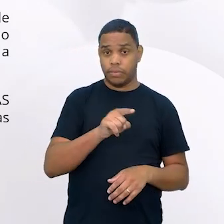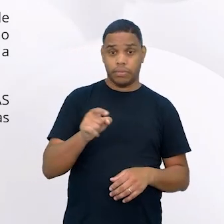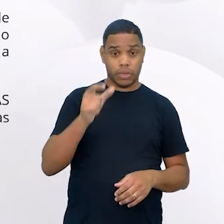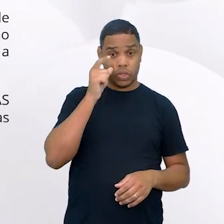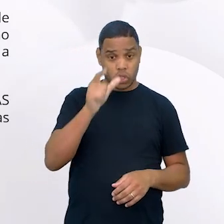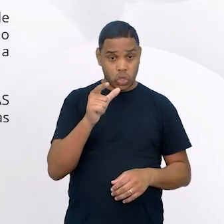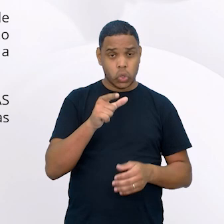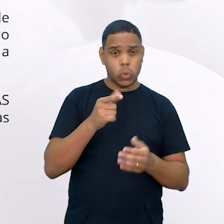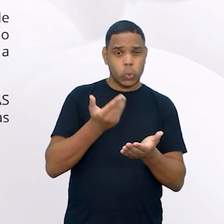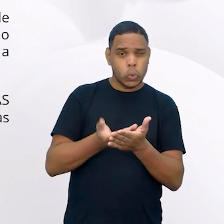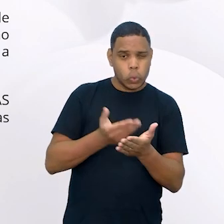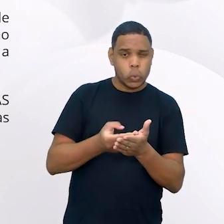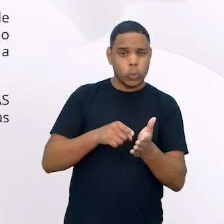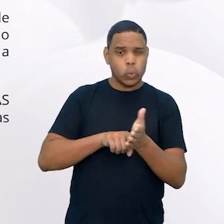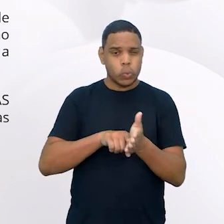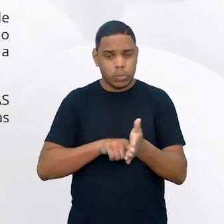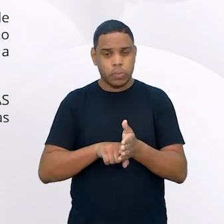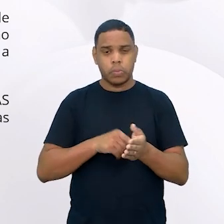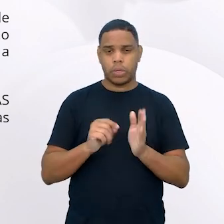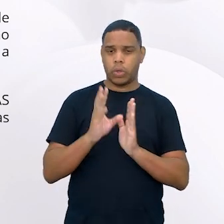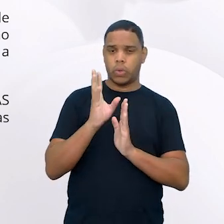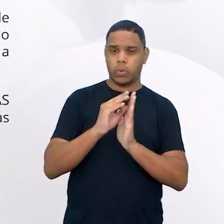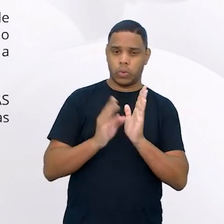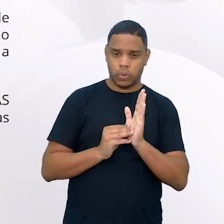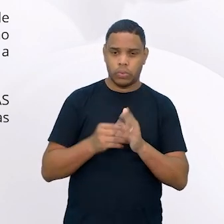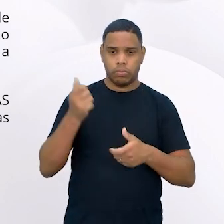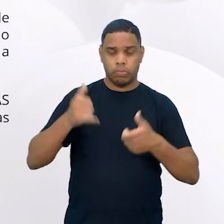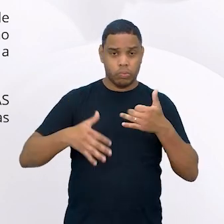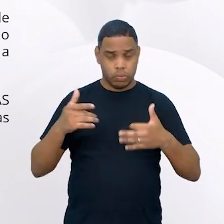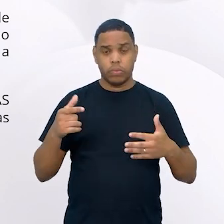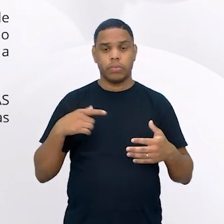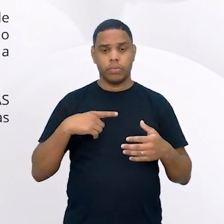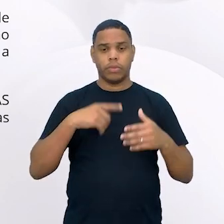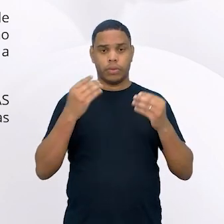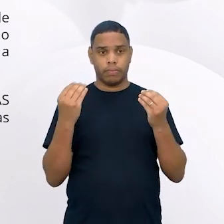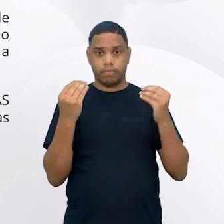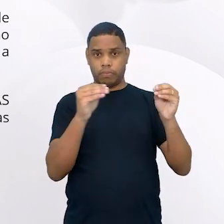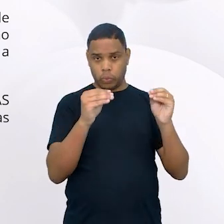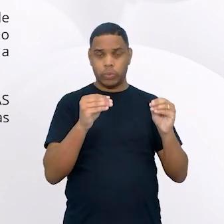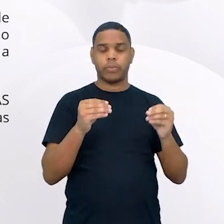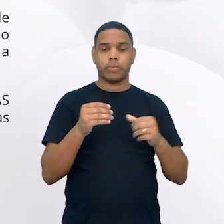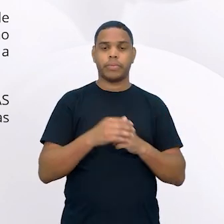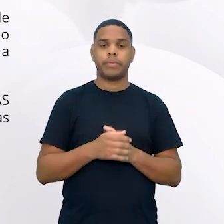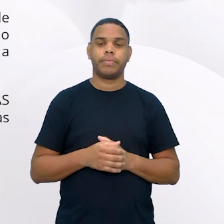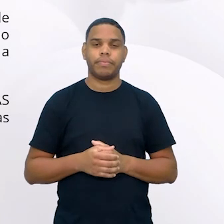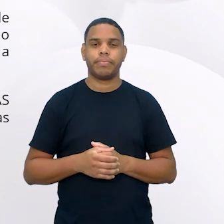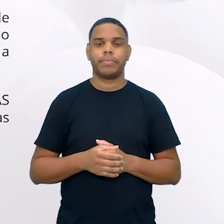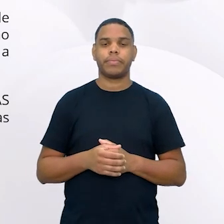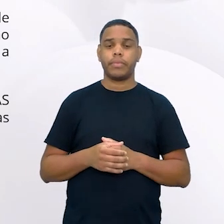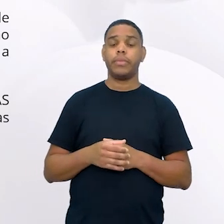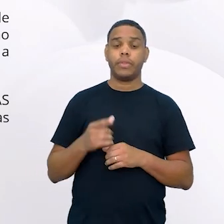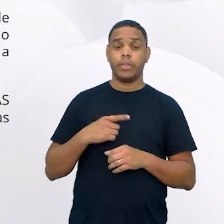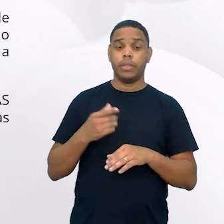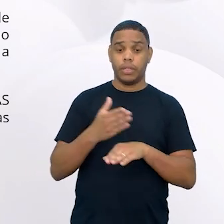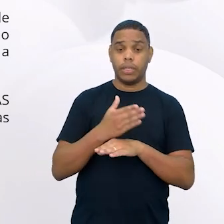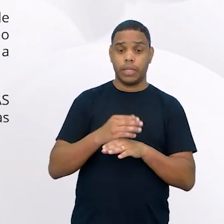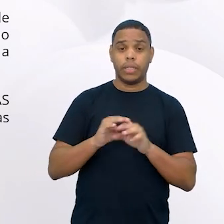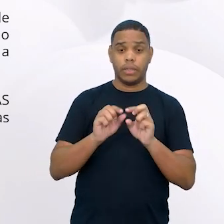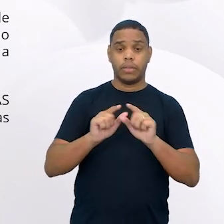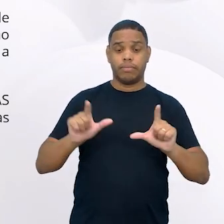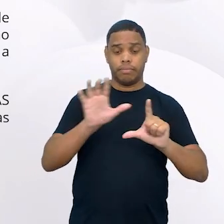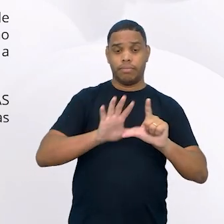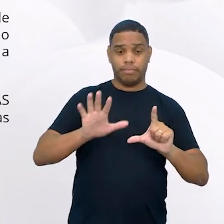interesse em explorar mais esses temas, todo esse conteúdo, né, que brevemente eu coloquei aqui, eles estão acessíveis nesse portal